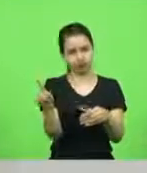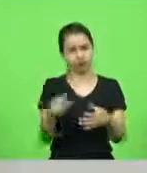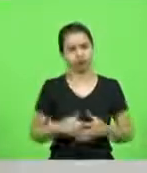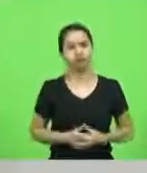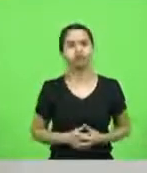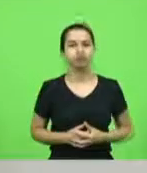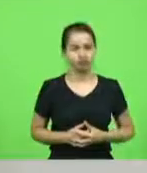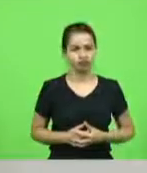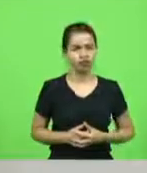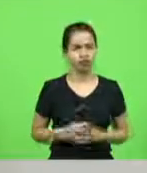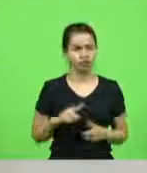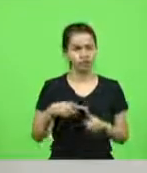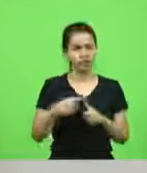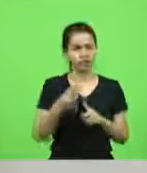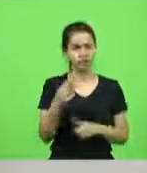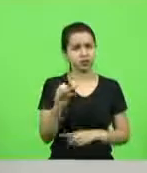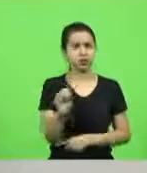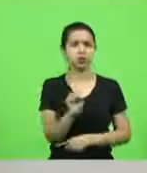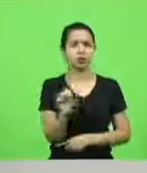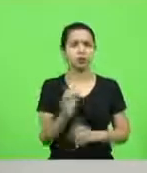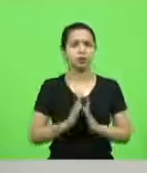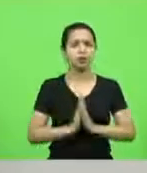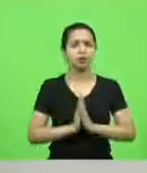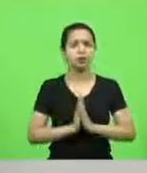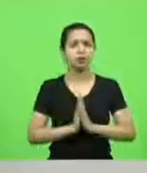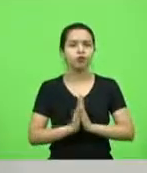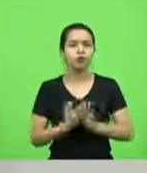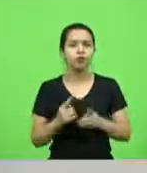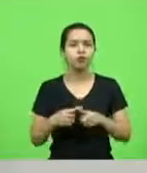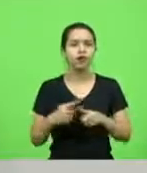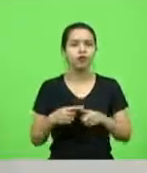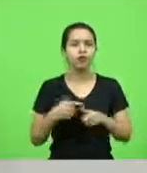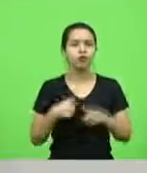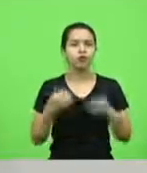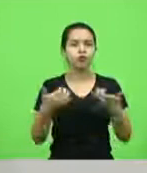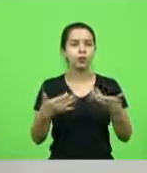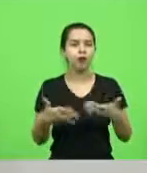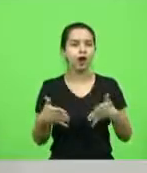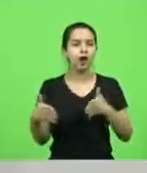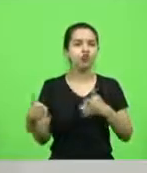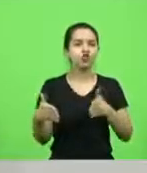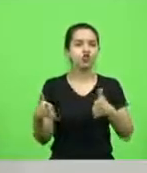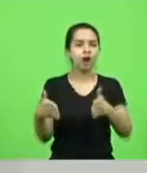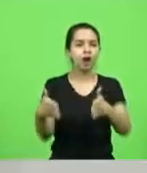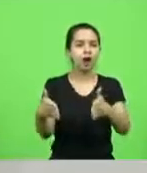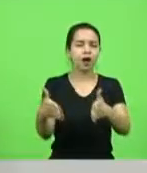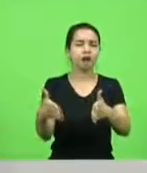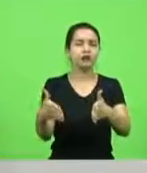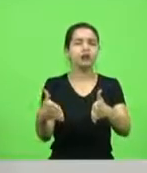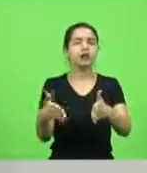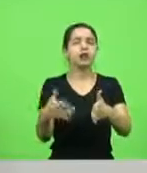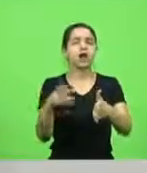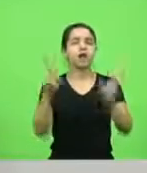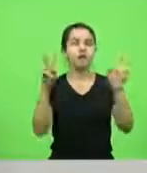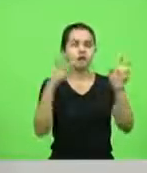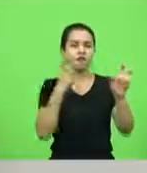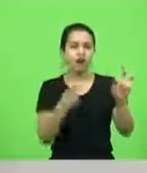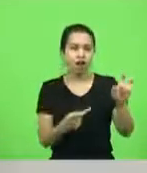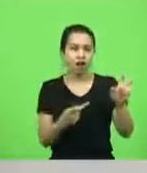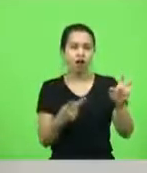mais 30 segundos por gentileza porque foi comentado aqui em relação às estradas pode se falar do pacto federativo